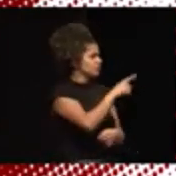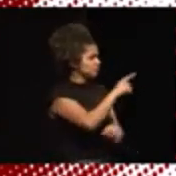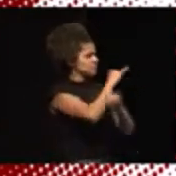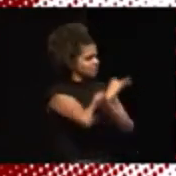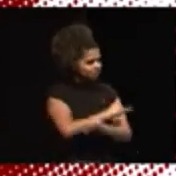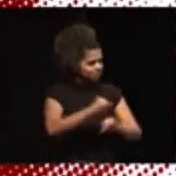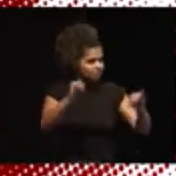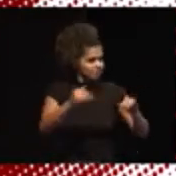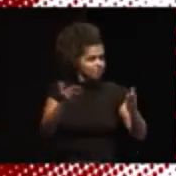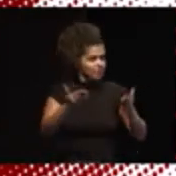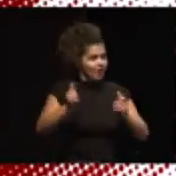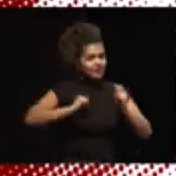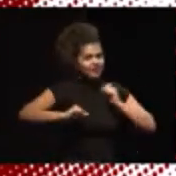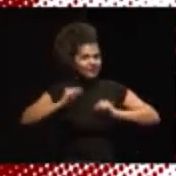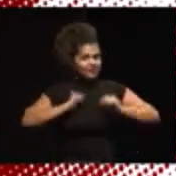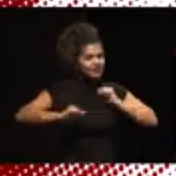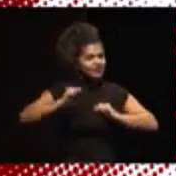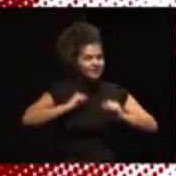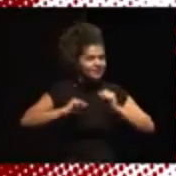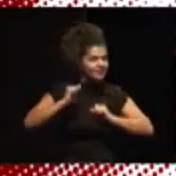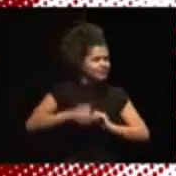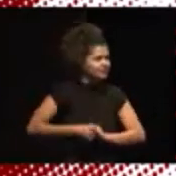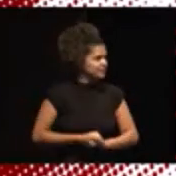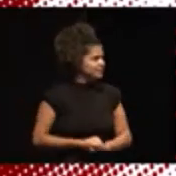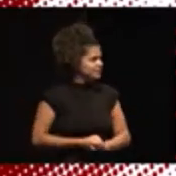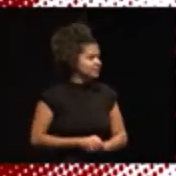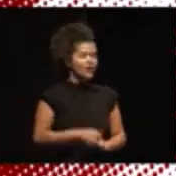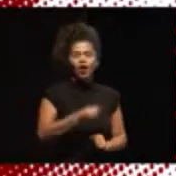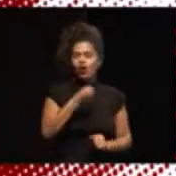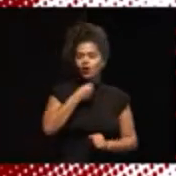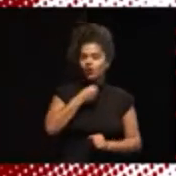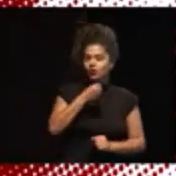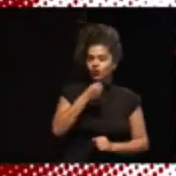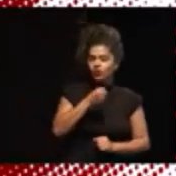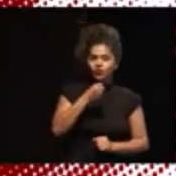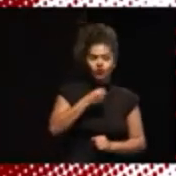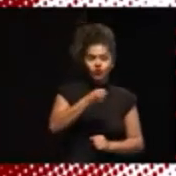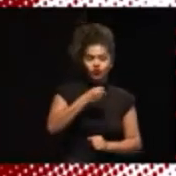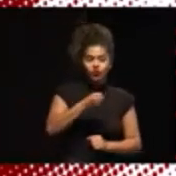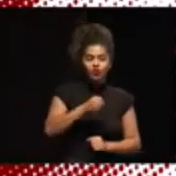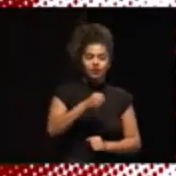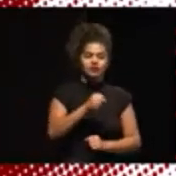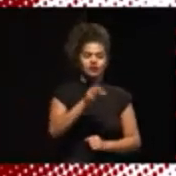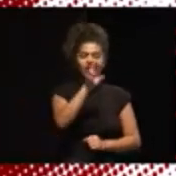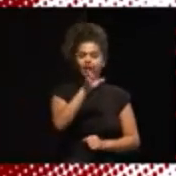os tambores. Vamos lá. Jornalista, região Norte.